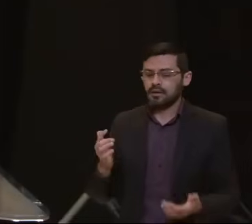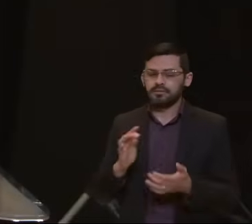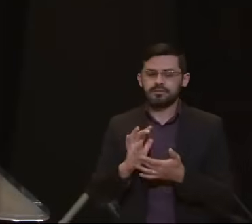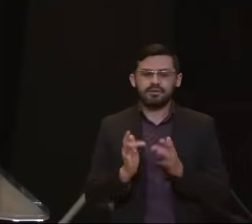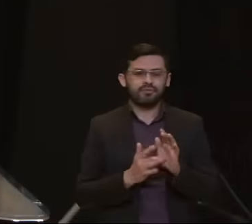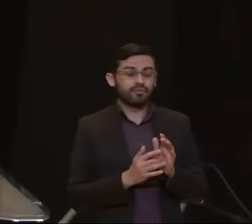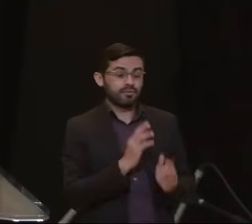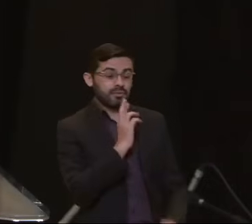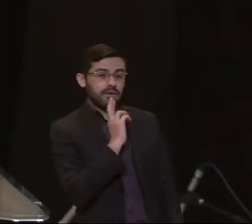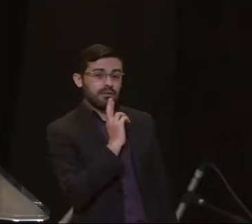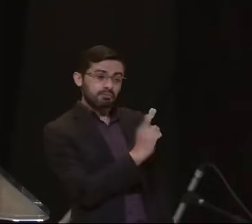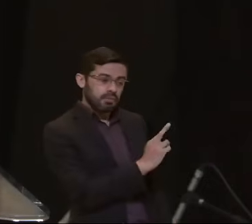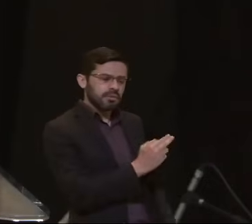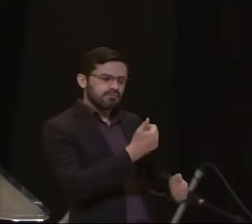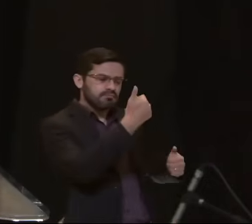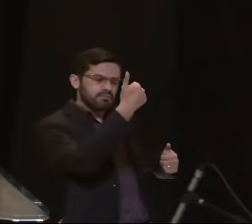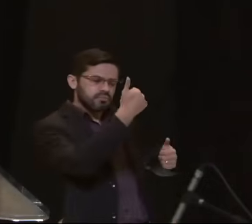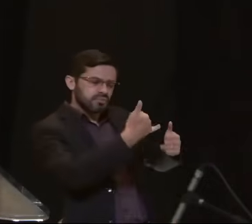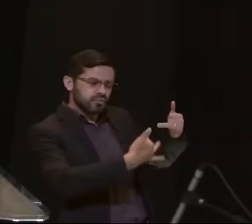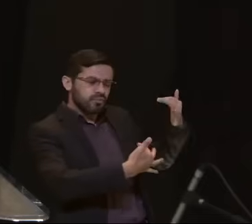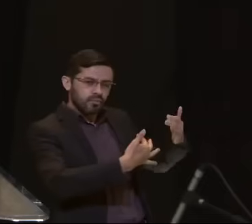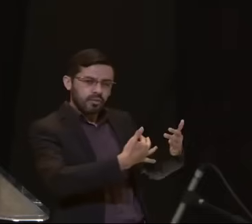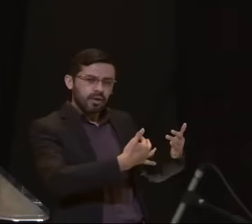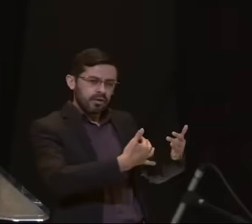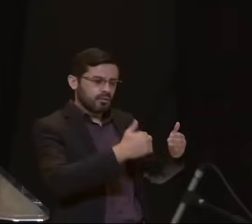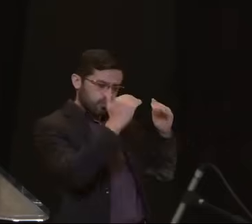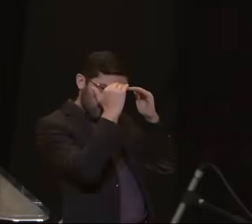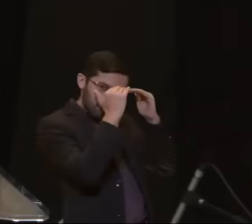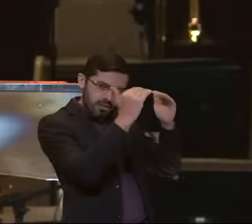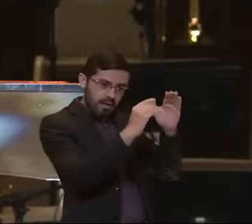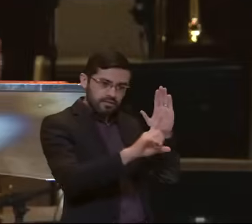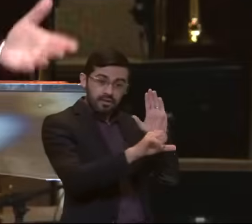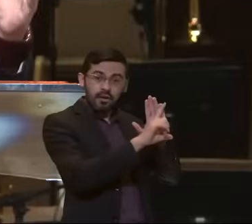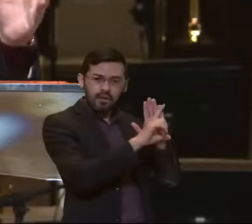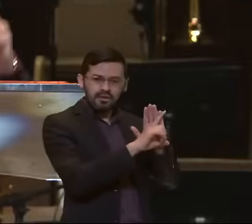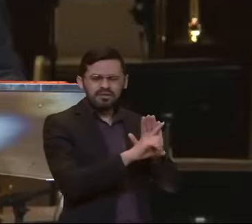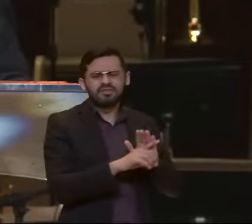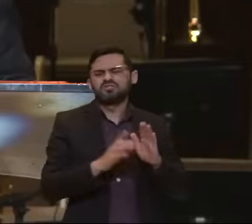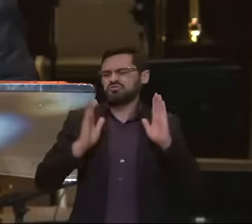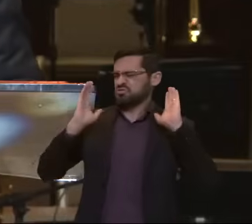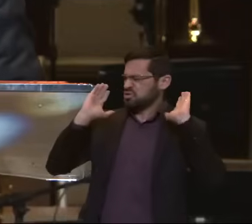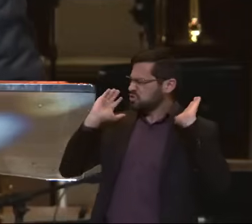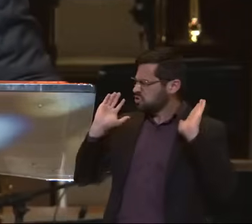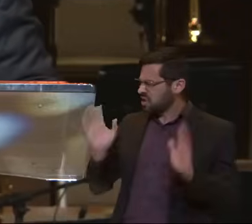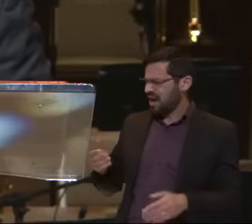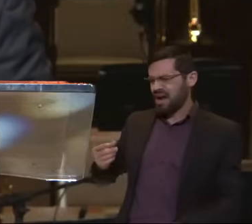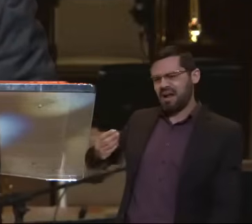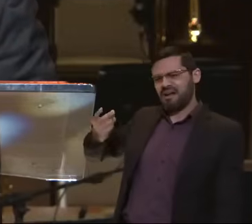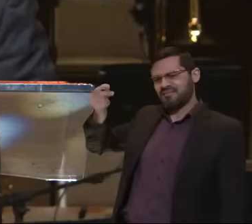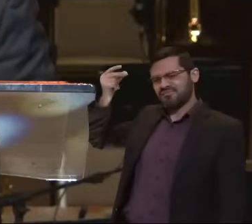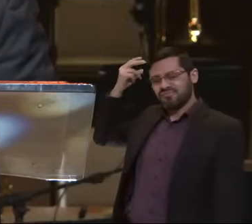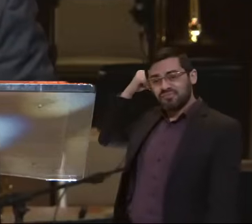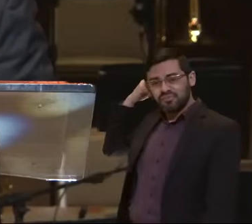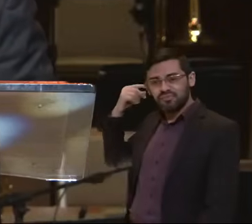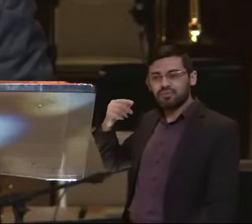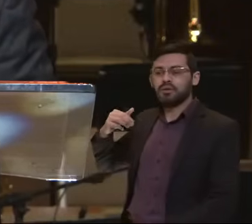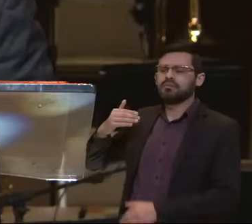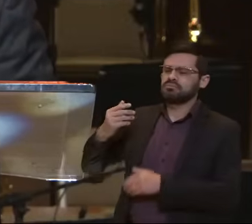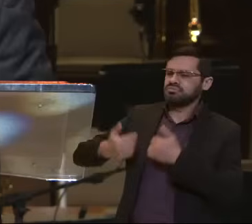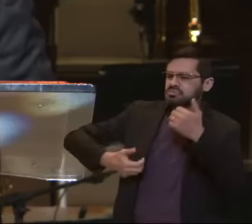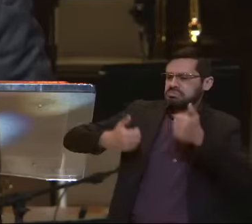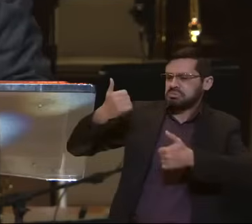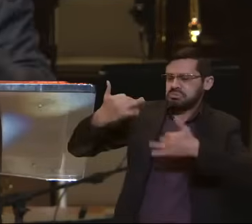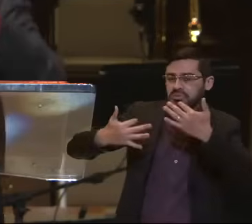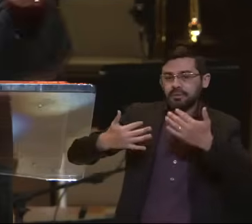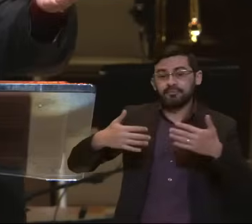Jesus vai lhe explicar: olha, segue a palavra de Deus. Ele diz: estou fazendo isso desde há muito tempo. E depois ele vai